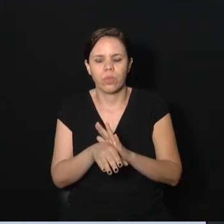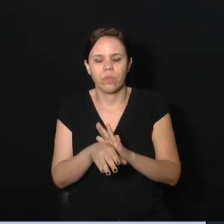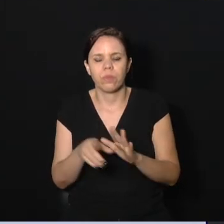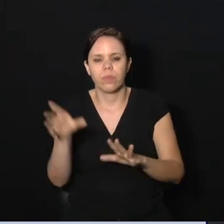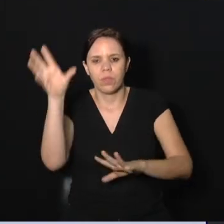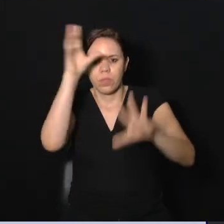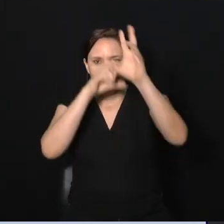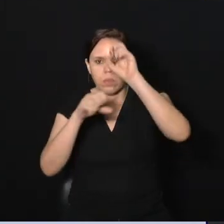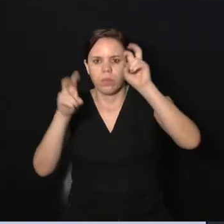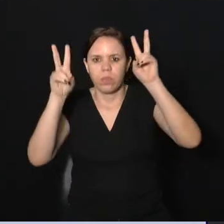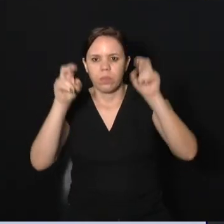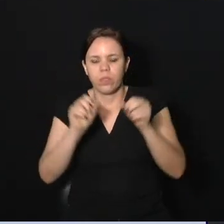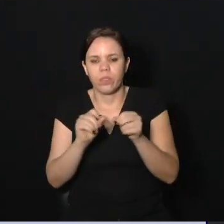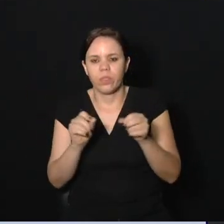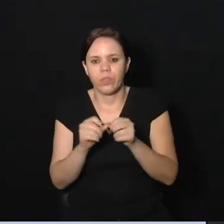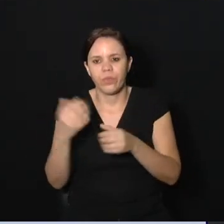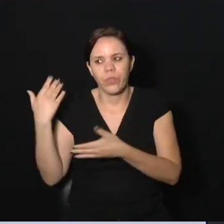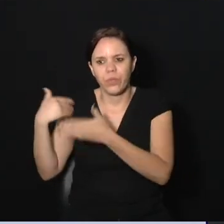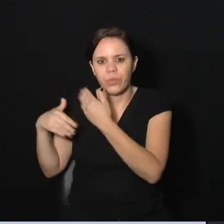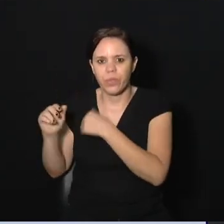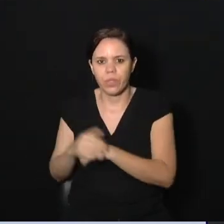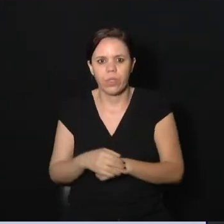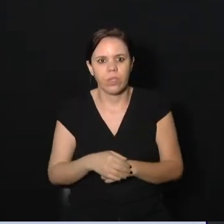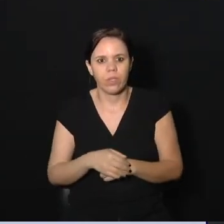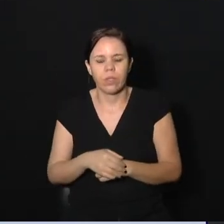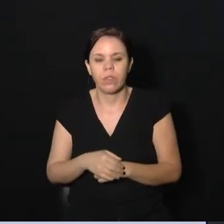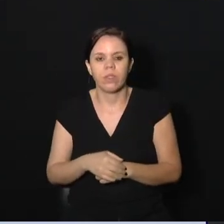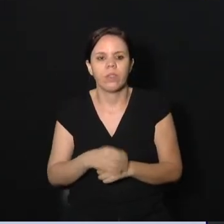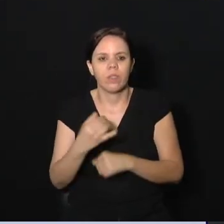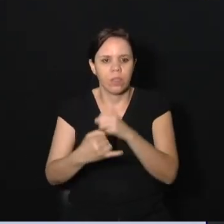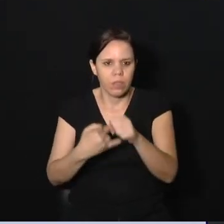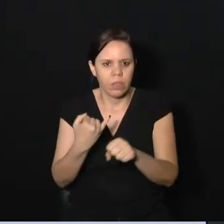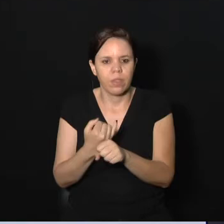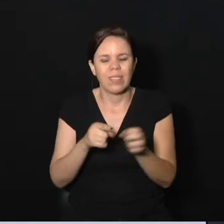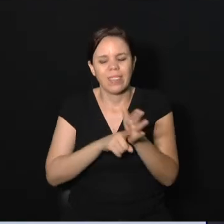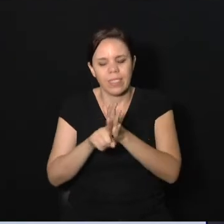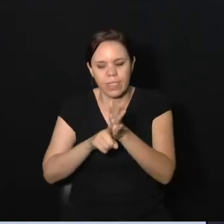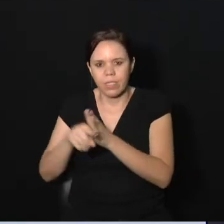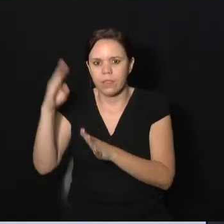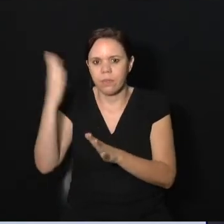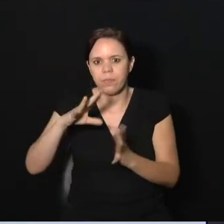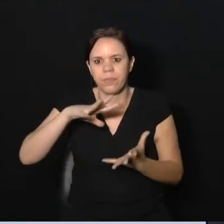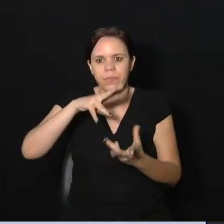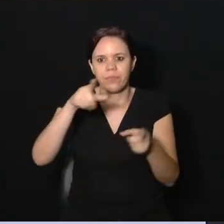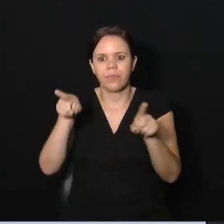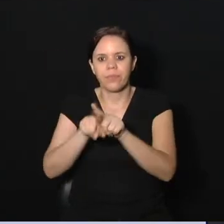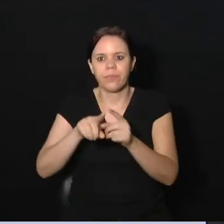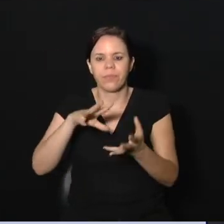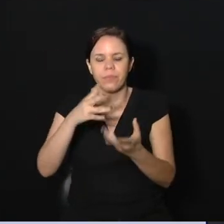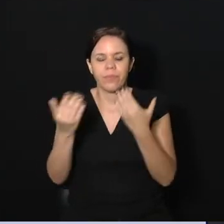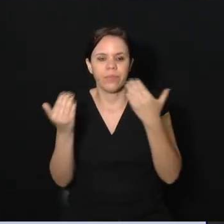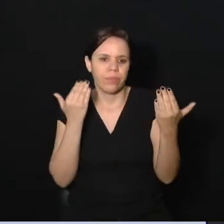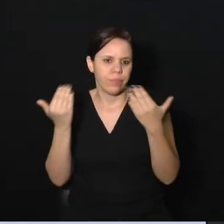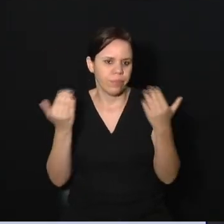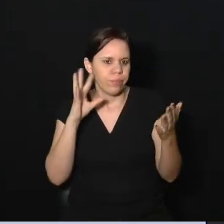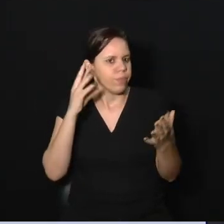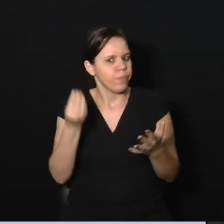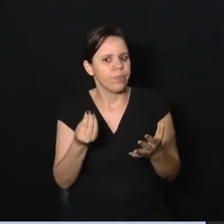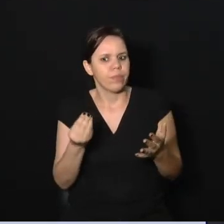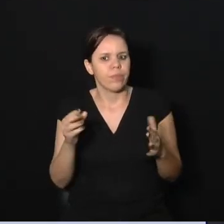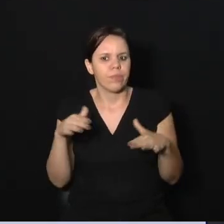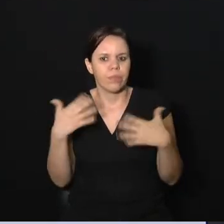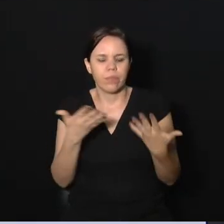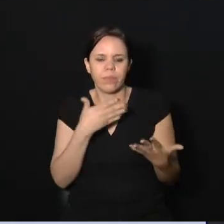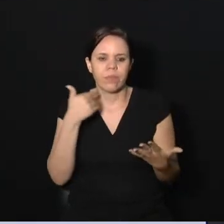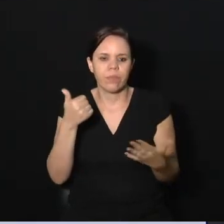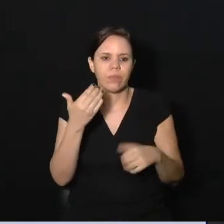aprender muito o que já foi feito. Então, a plataforma ela analisa dados não só do Brasil, mas também do mundo todo, para fazer esses comparativos e entender quais são as